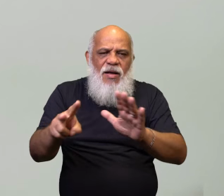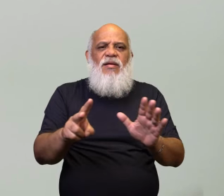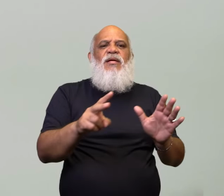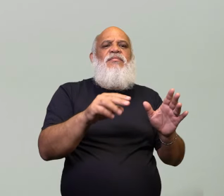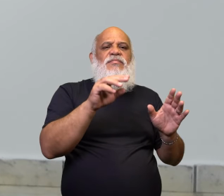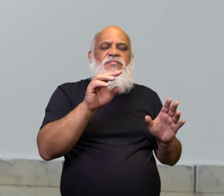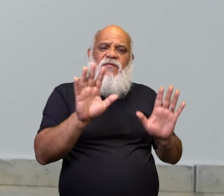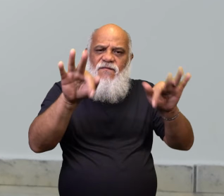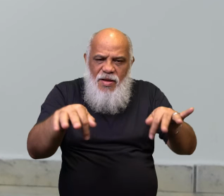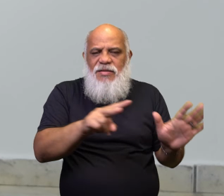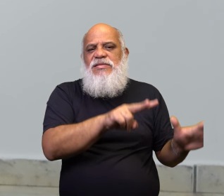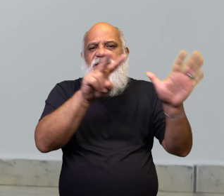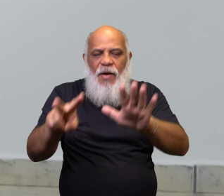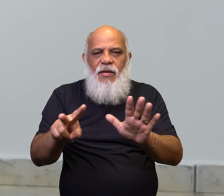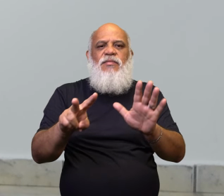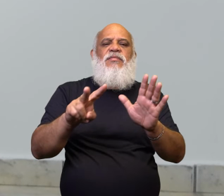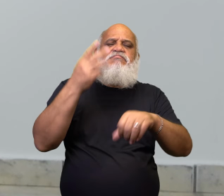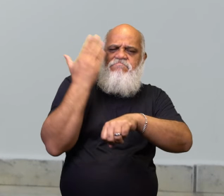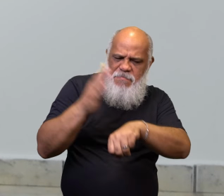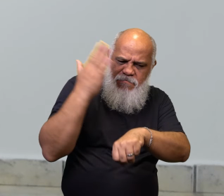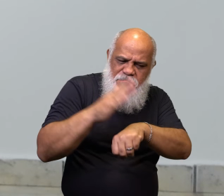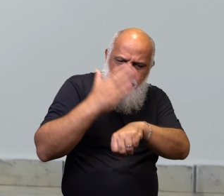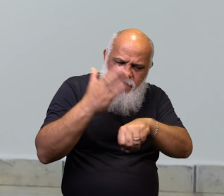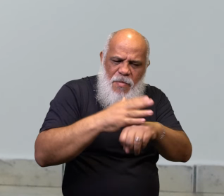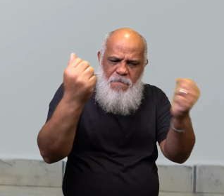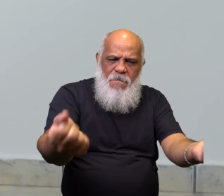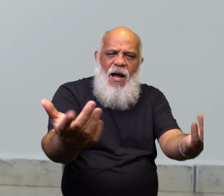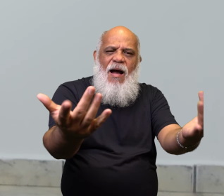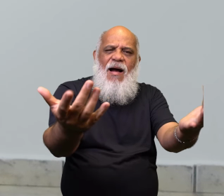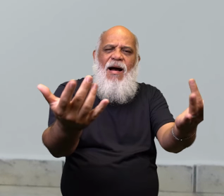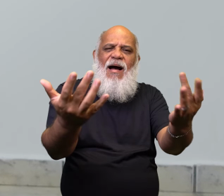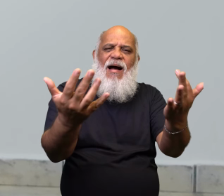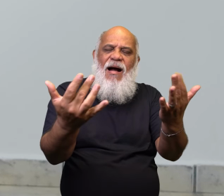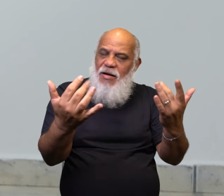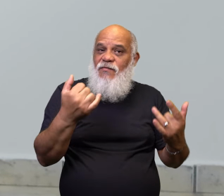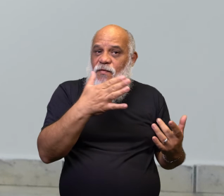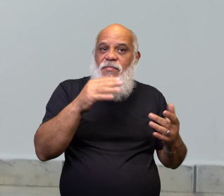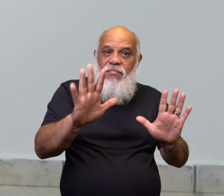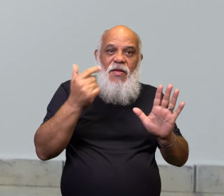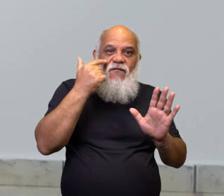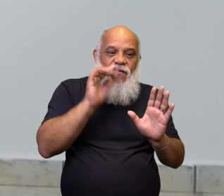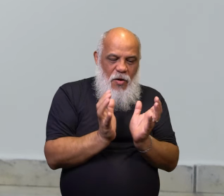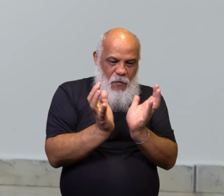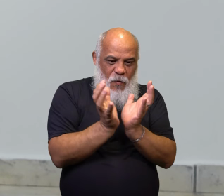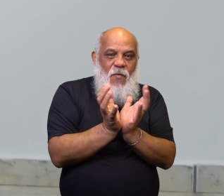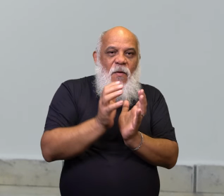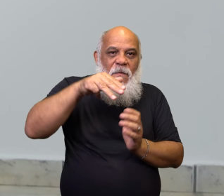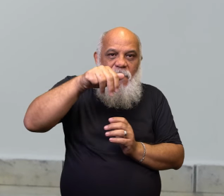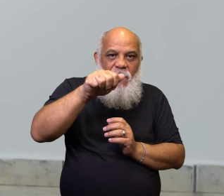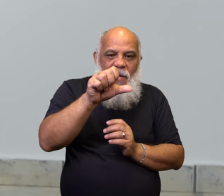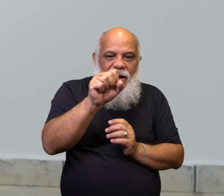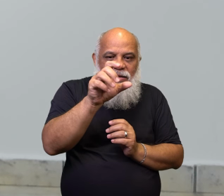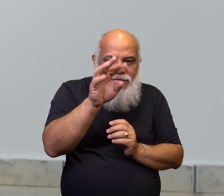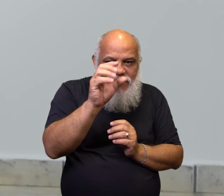eu estudava, nós ensaiávamos ali para fazer as apresentações. De repente, uma das perguntas assim,